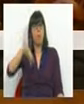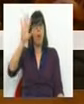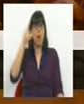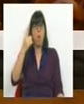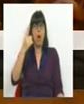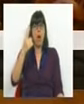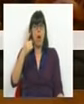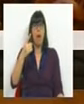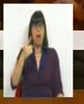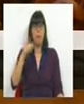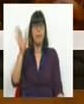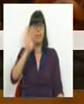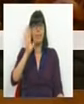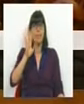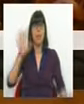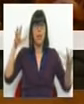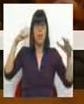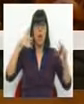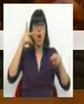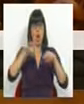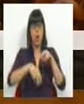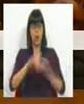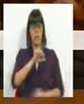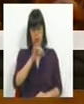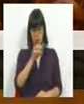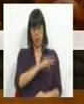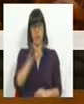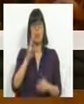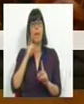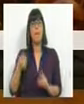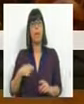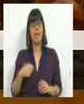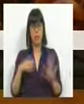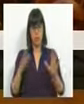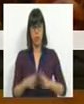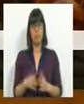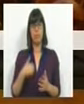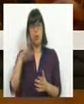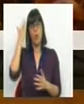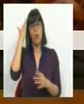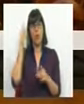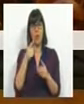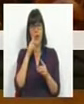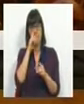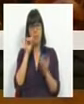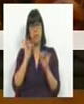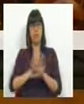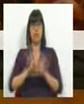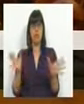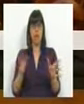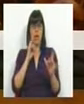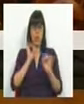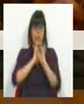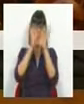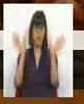ano, a acenar com o papão do corte dos 600 milhões nas pensões. Eu creio que esta falácia já está mais